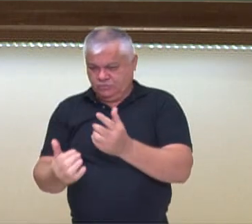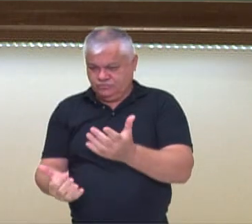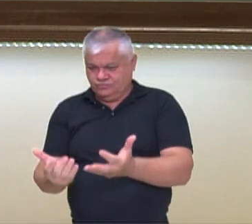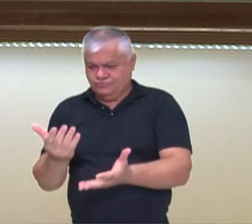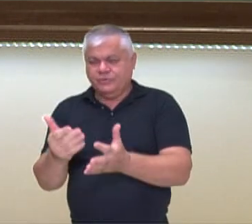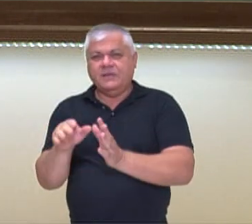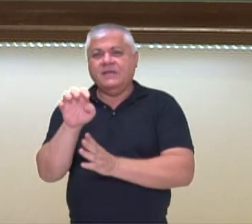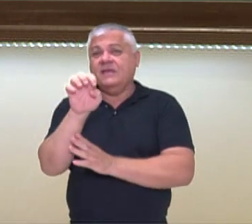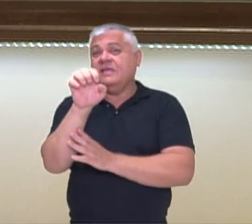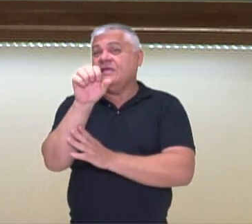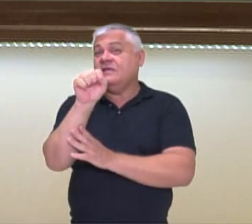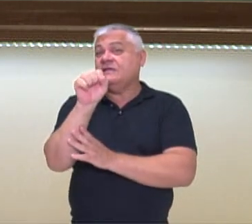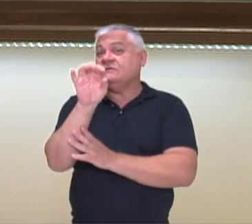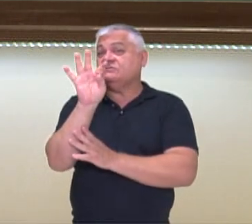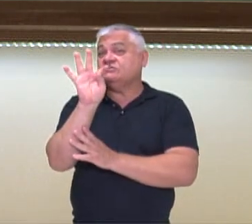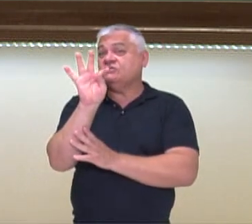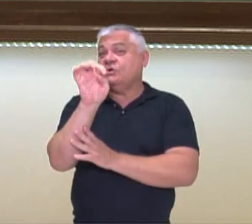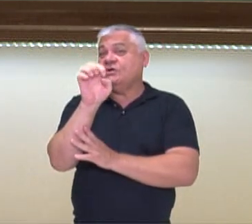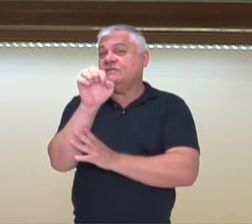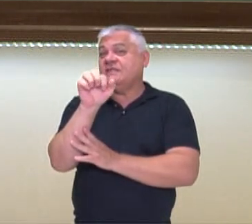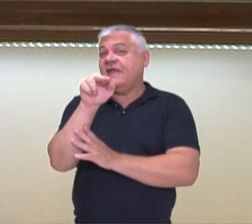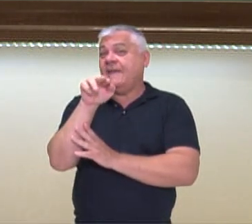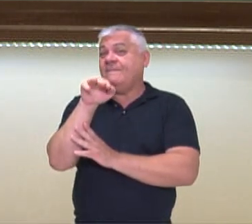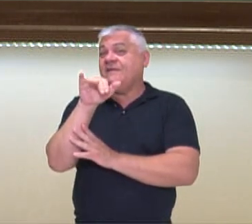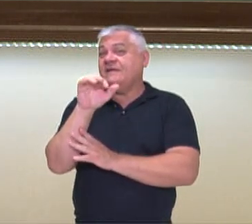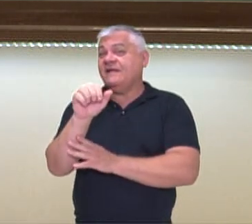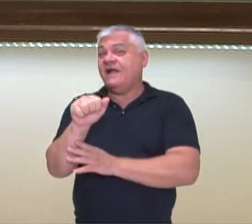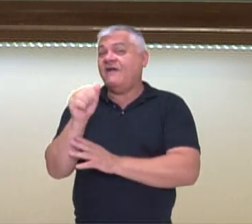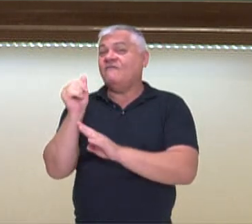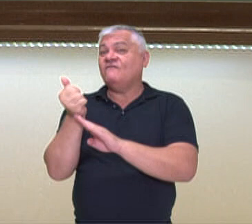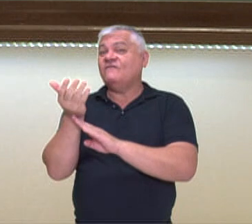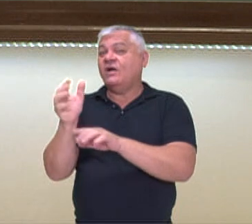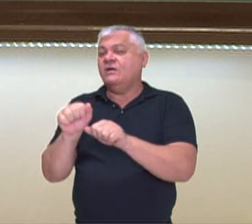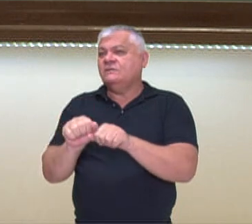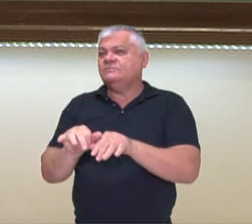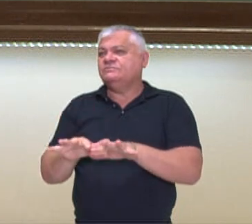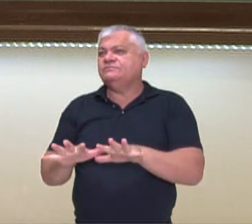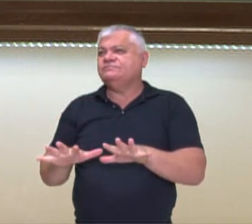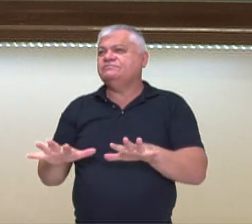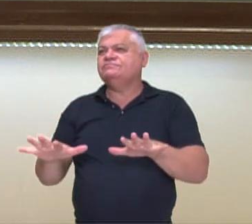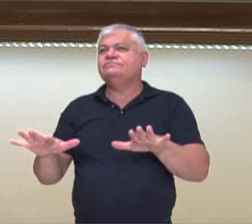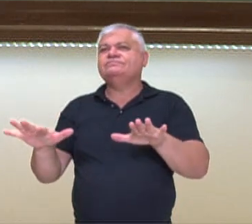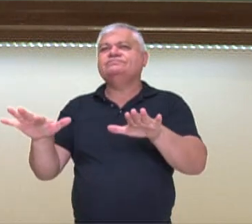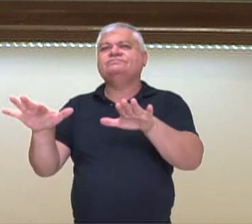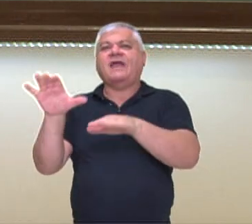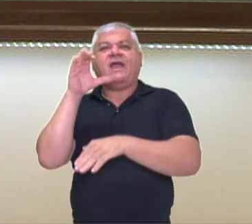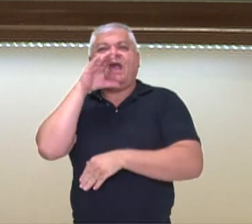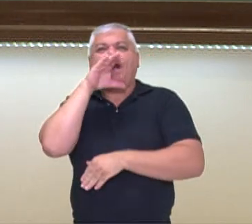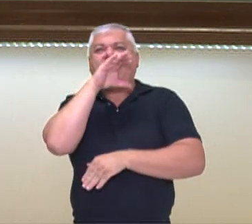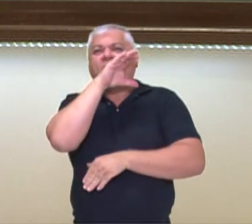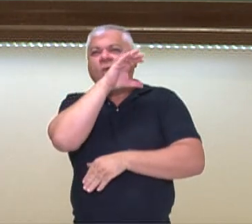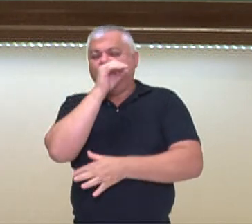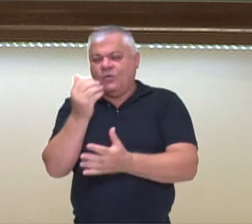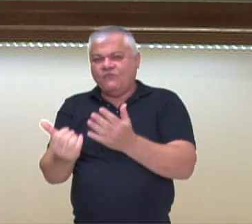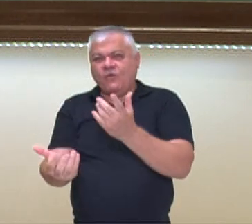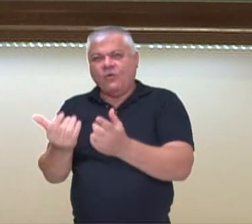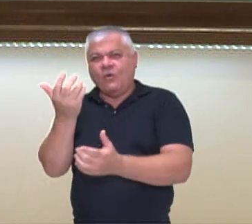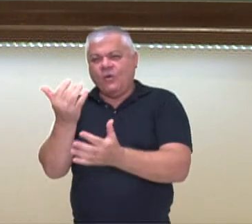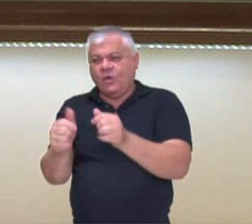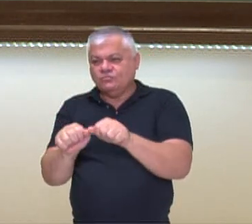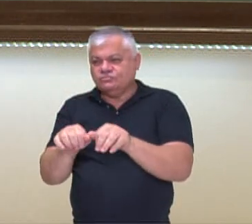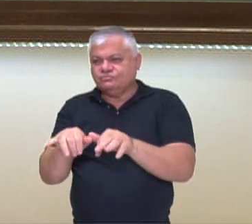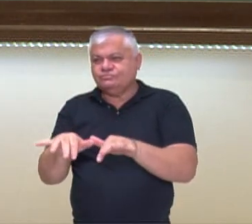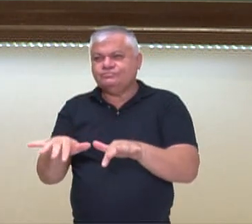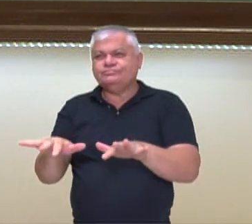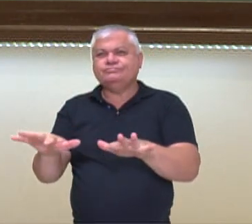reação exotérmica, o prefixo exo, ele joga o calor para fora, ele coloca a energia para fora, libera